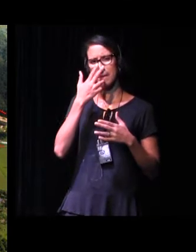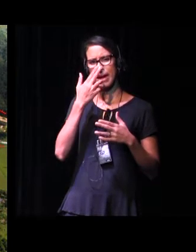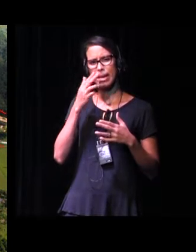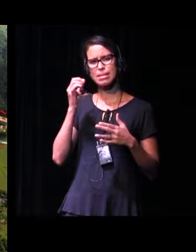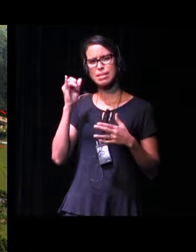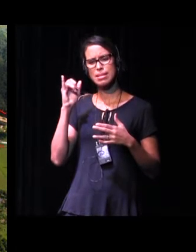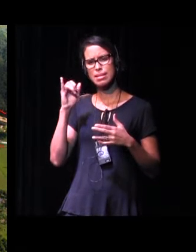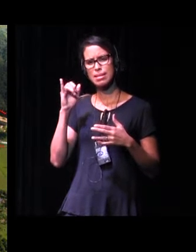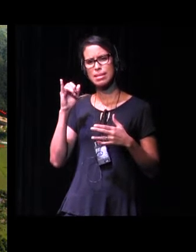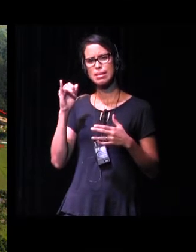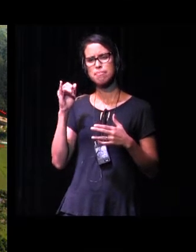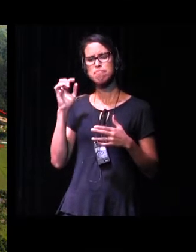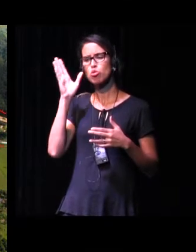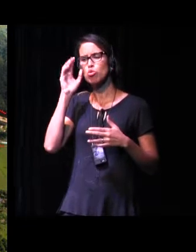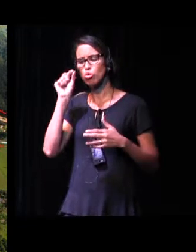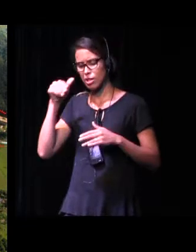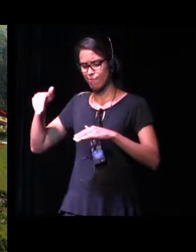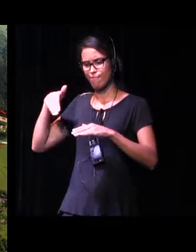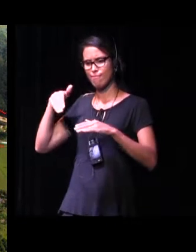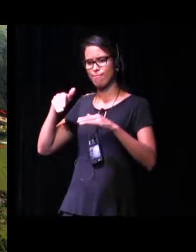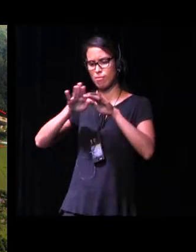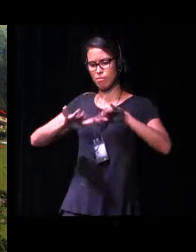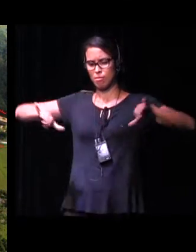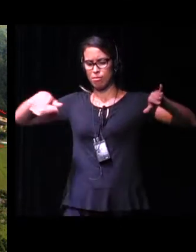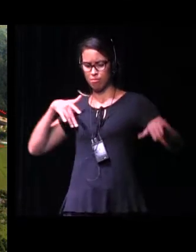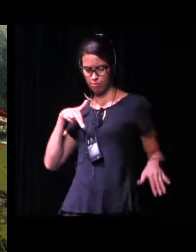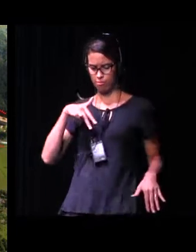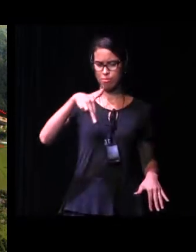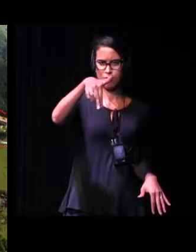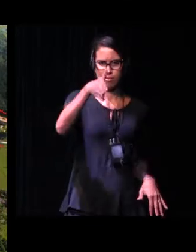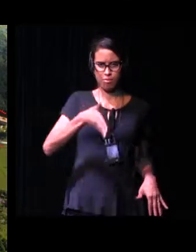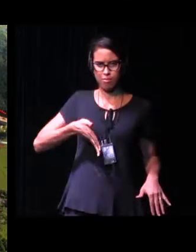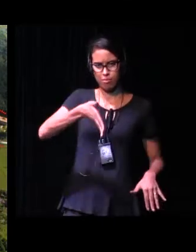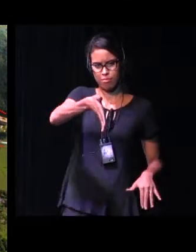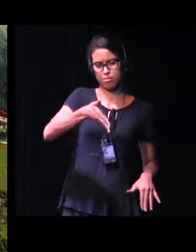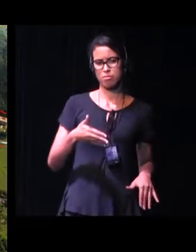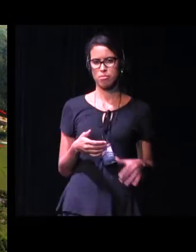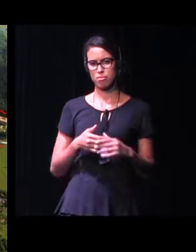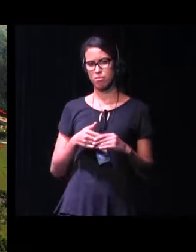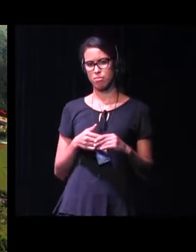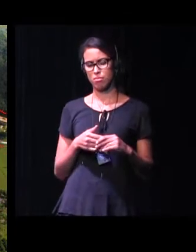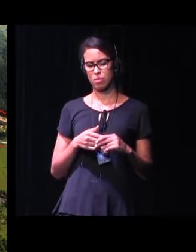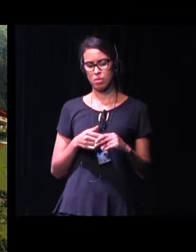O que parece interessante é atravessar o trajeto vertical do povo.